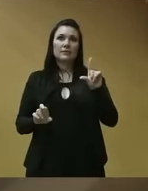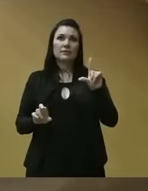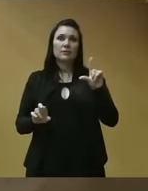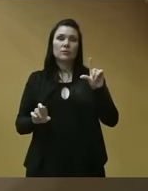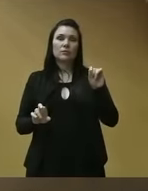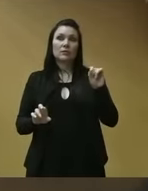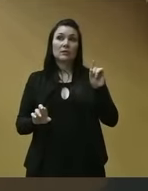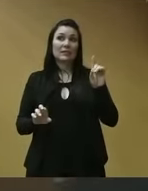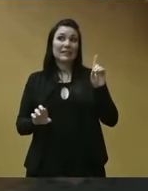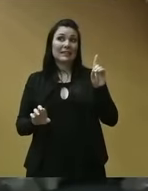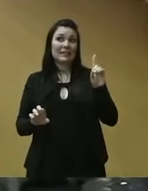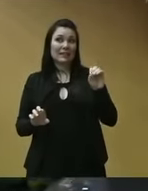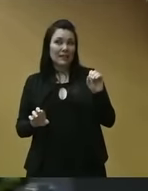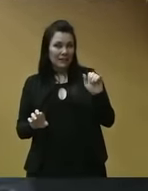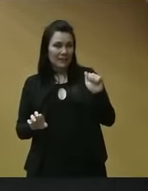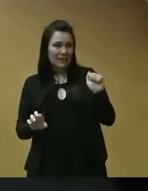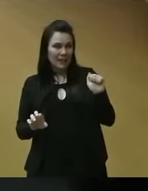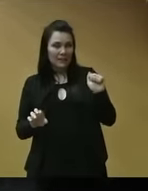de Pelotas.